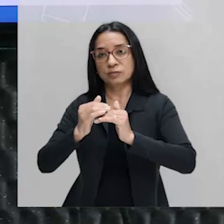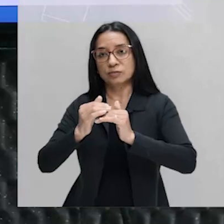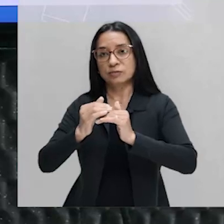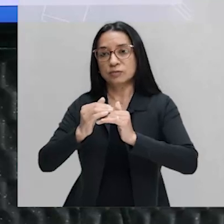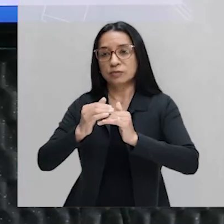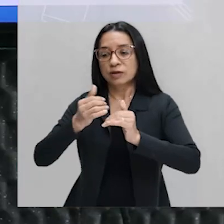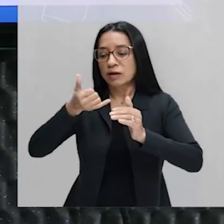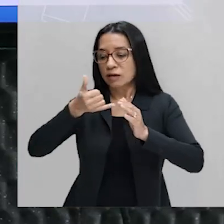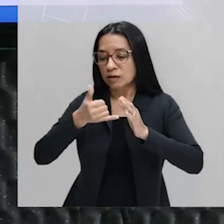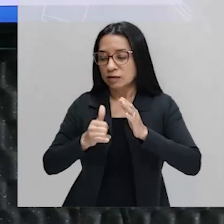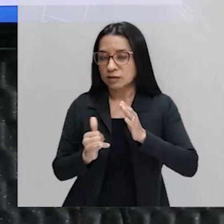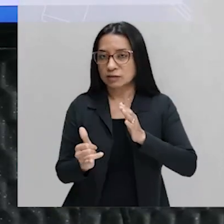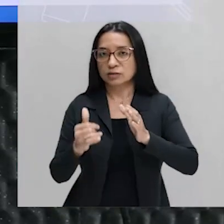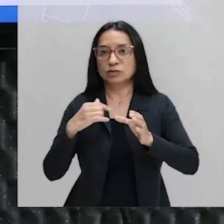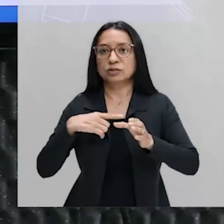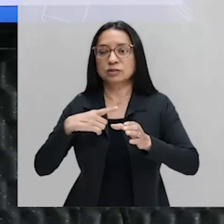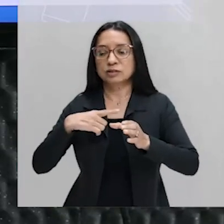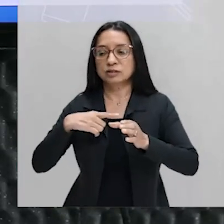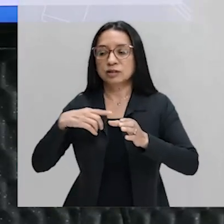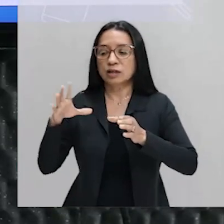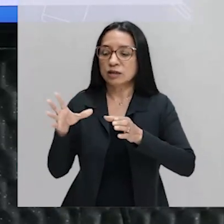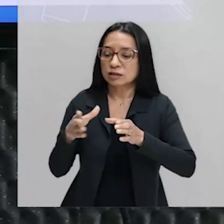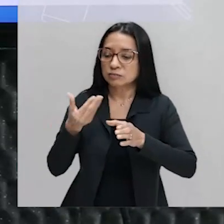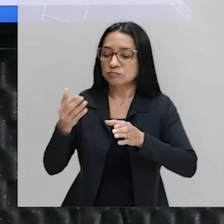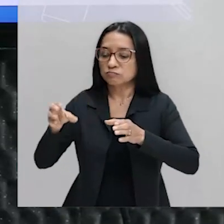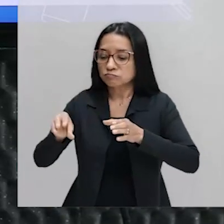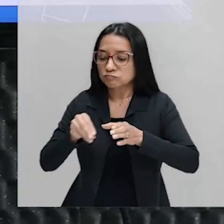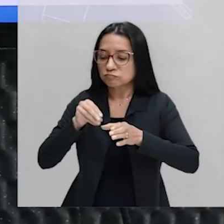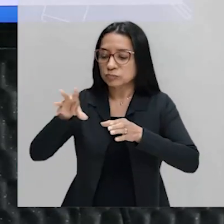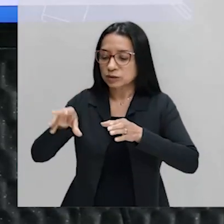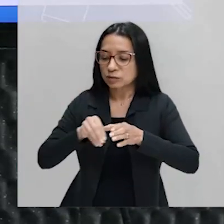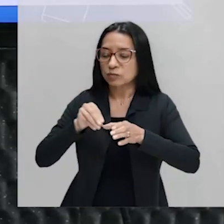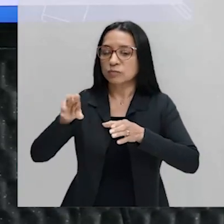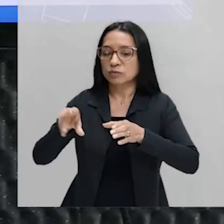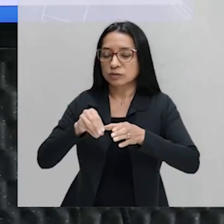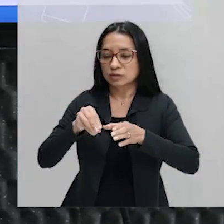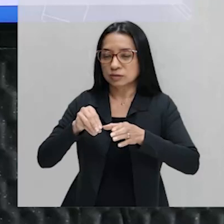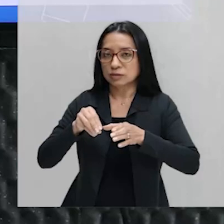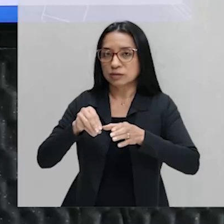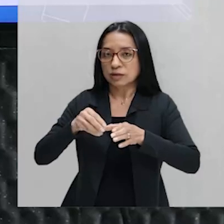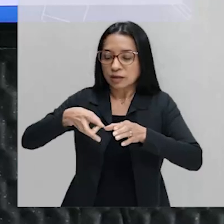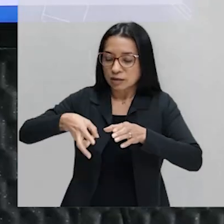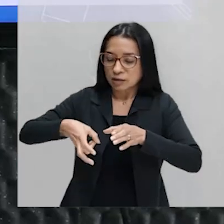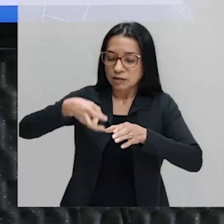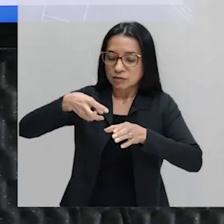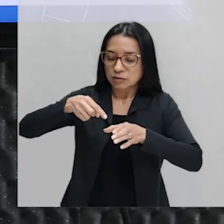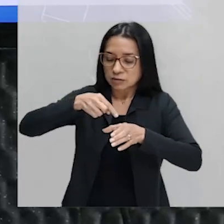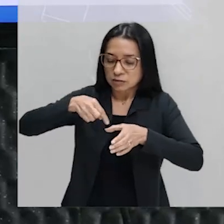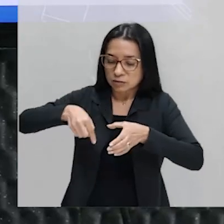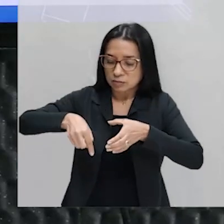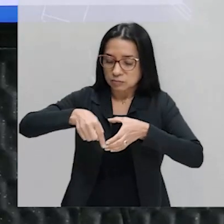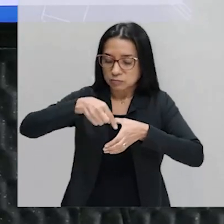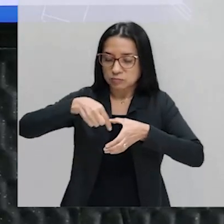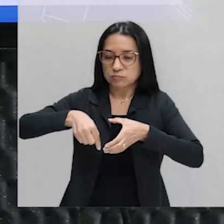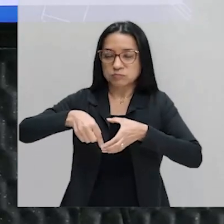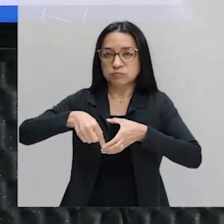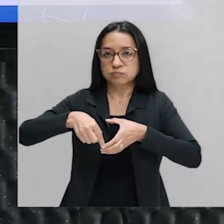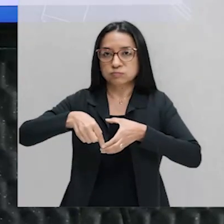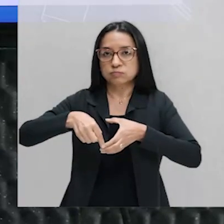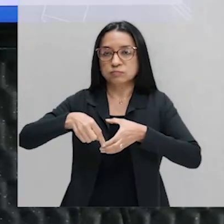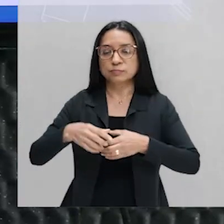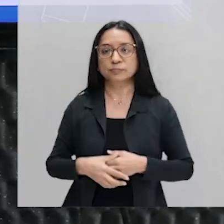energia que ele obtém, né, da sua alimentação, ela é extraída do vitelo, que está armazenado lá no saco vitelínico,